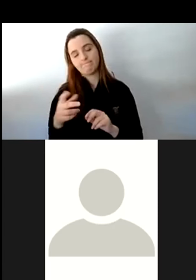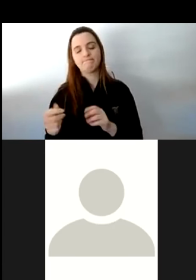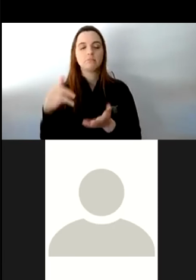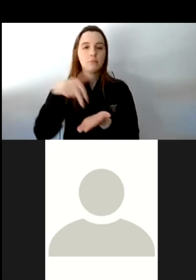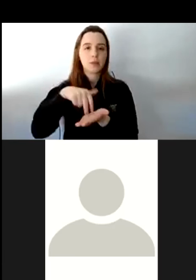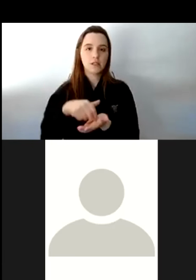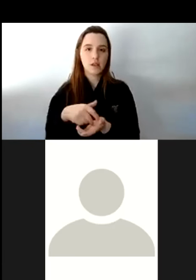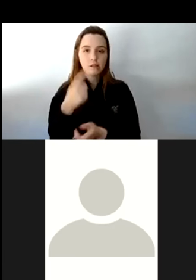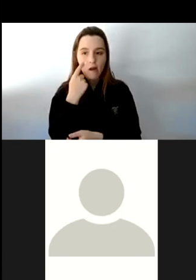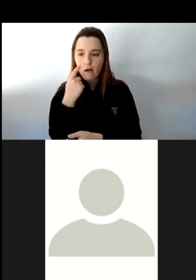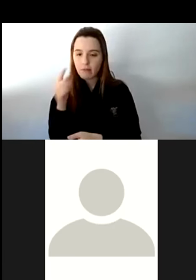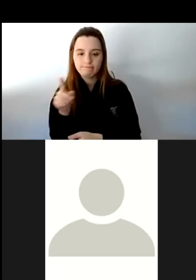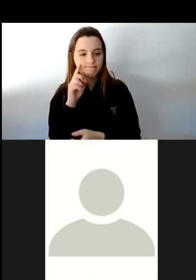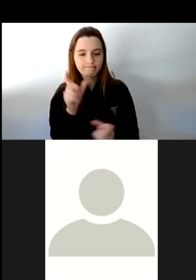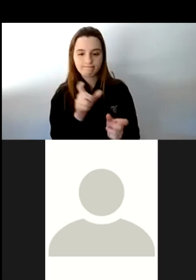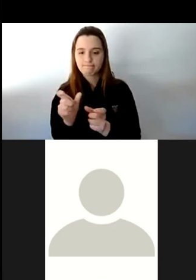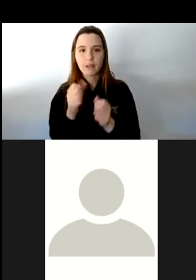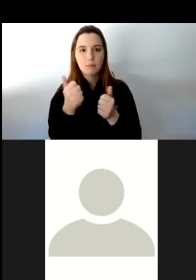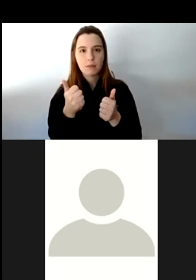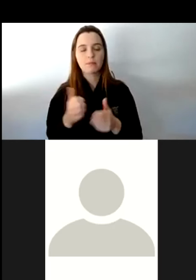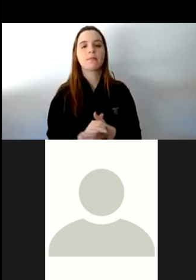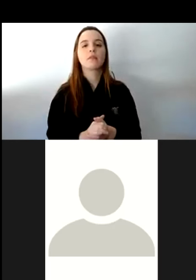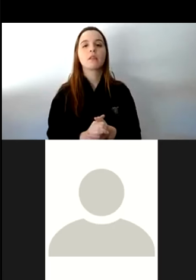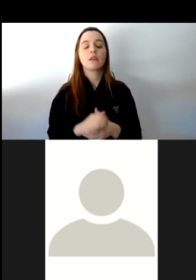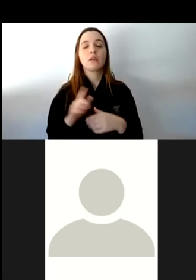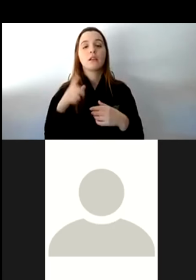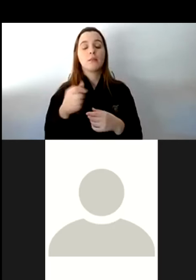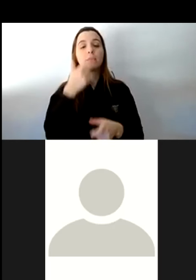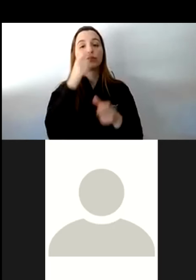Verificar que os recursos humanos afetos à candidatura